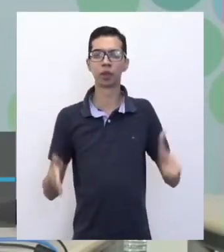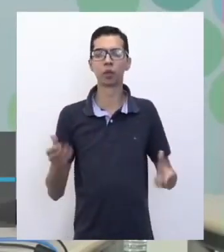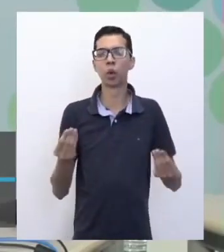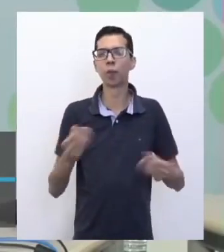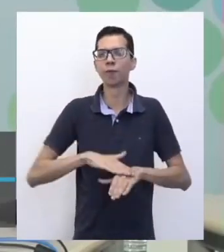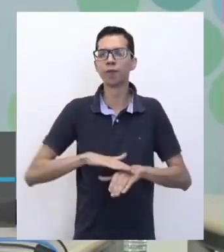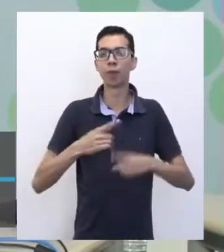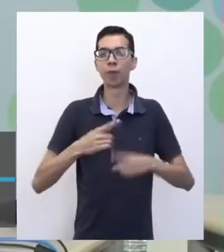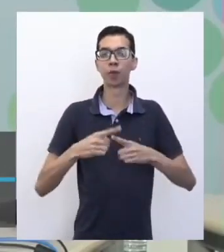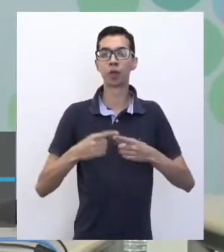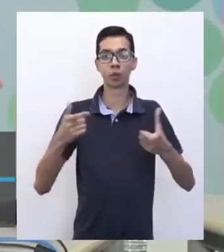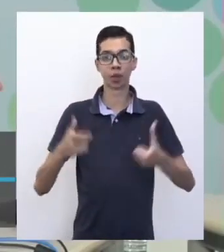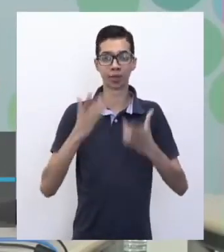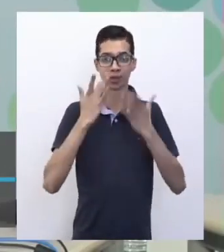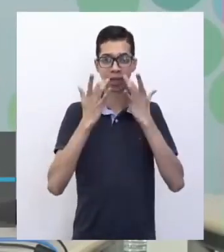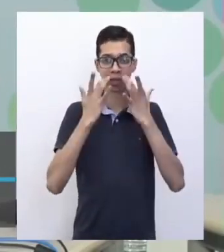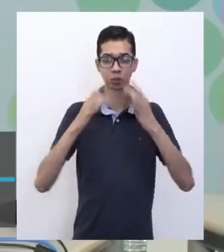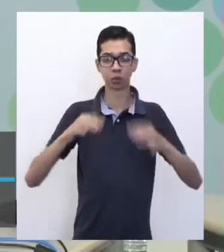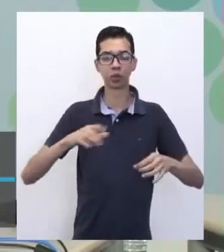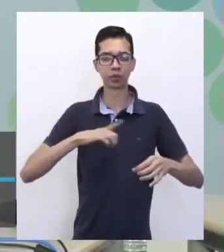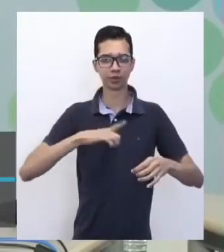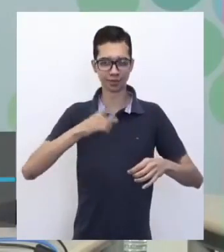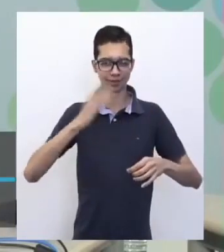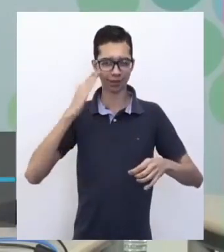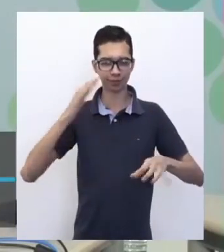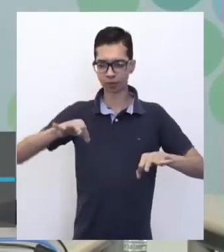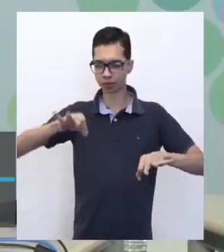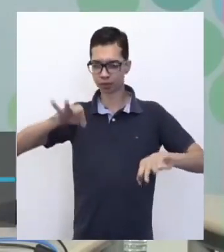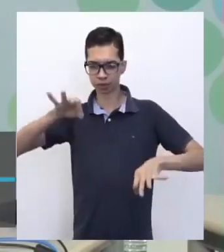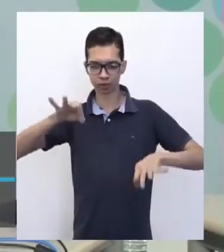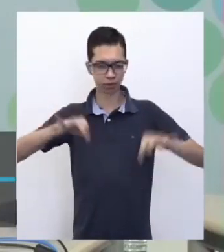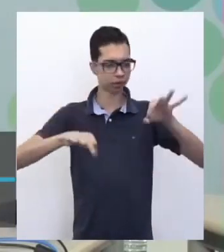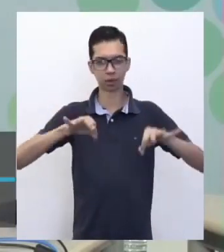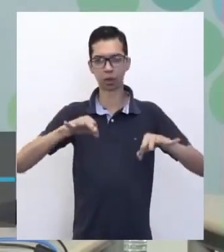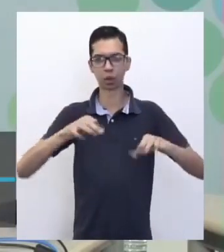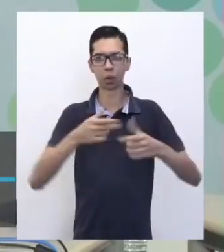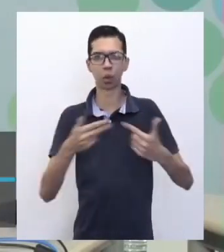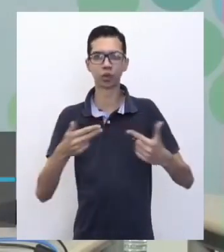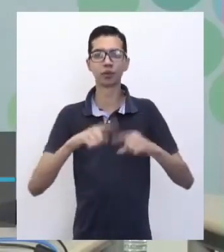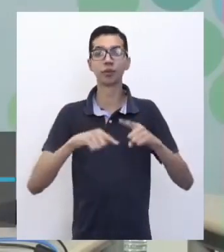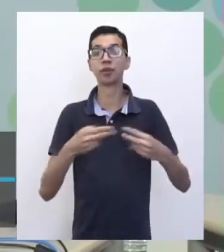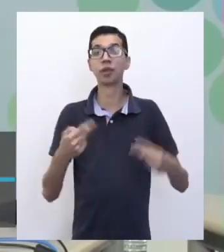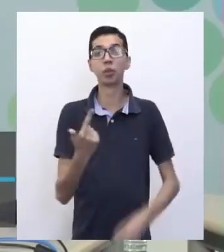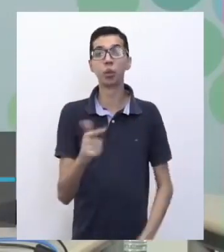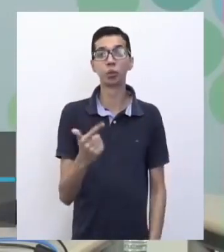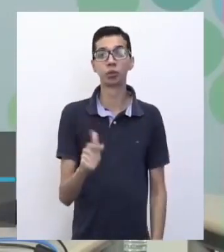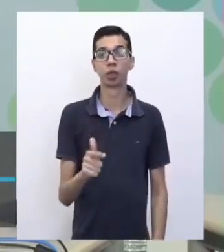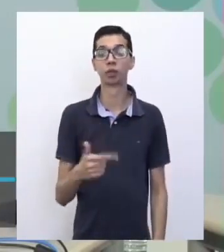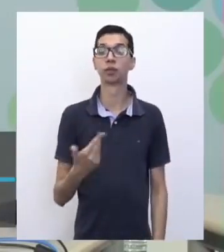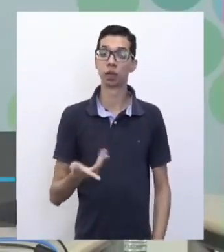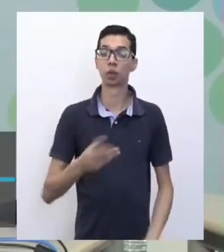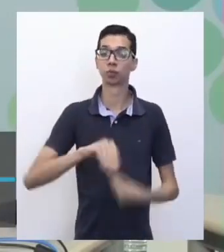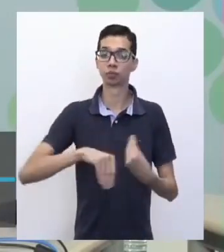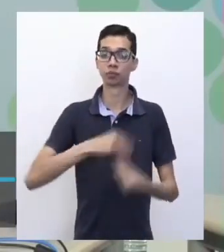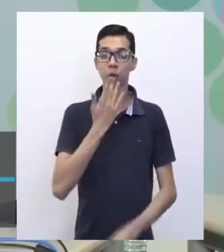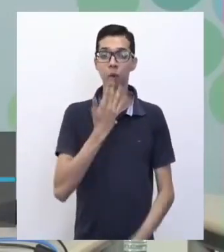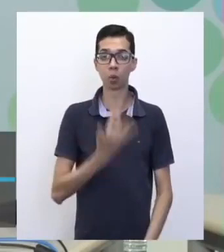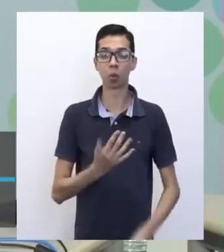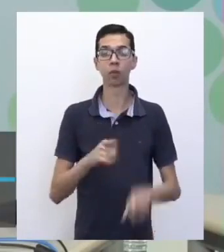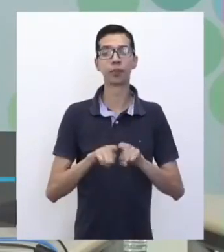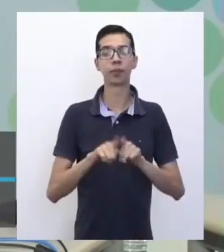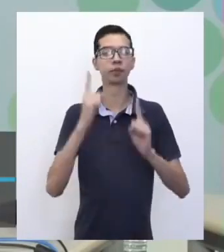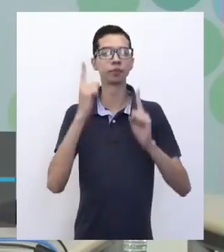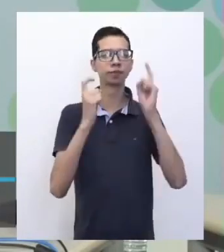de bonecos não tem esse texto, né? E aí que vai entrar também a dramaturgia com o corpo, com as expressões faciais,